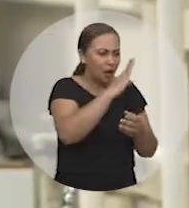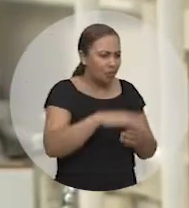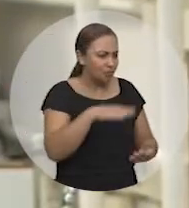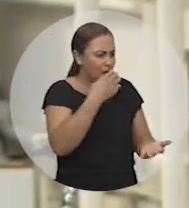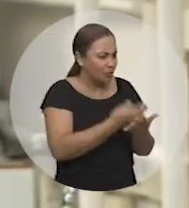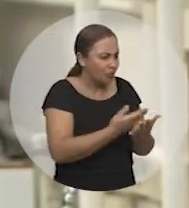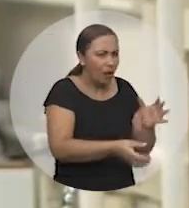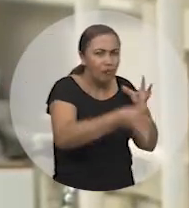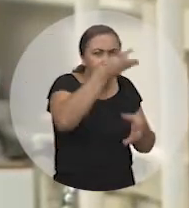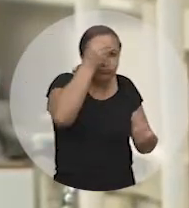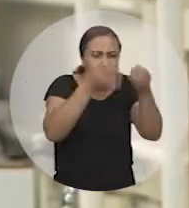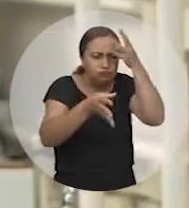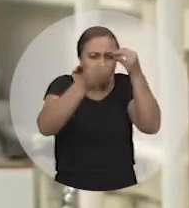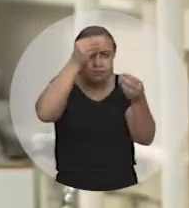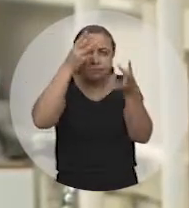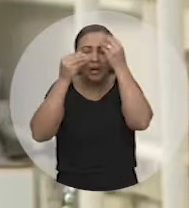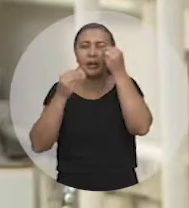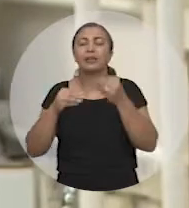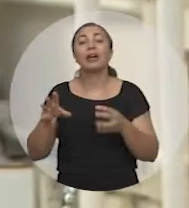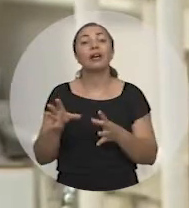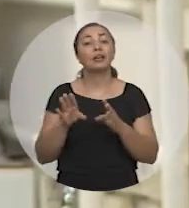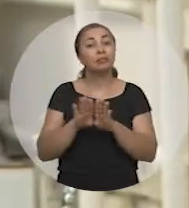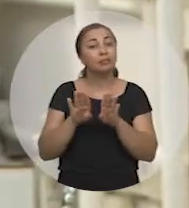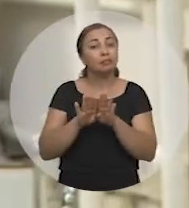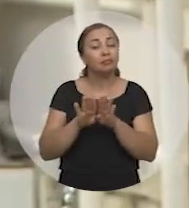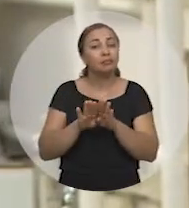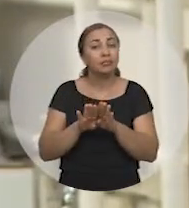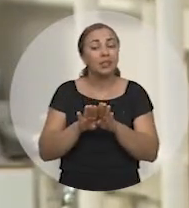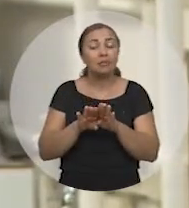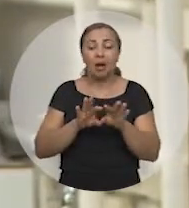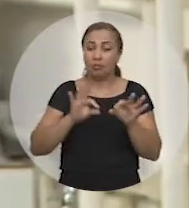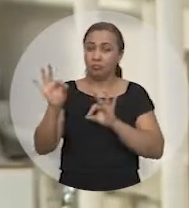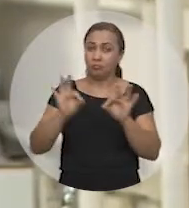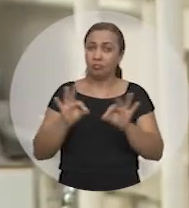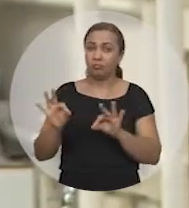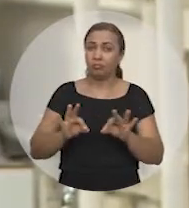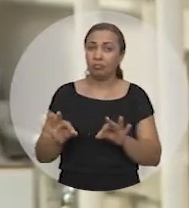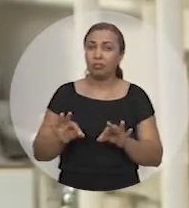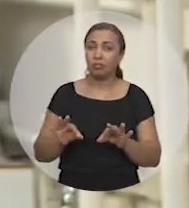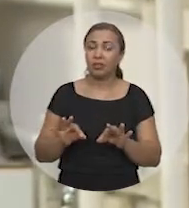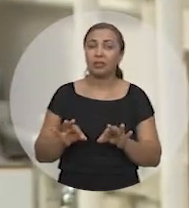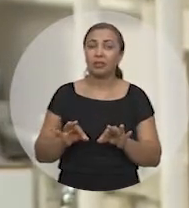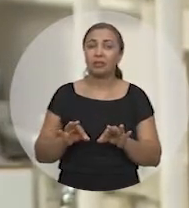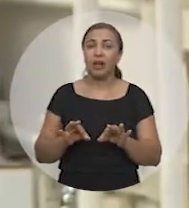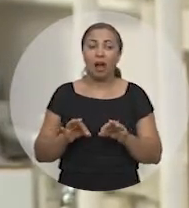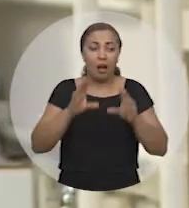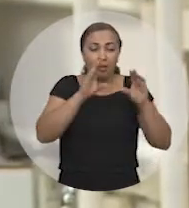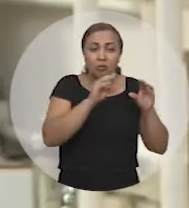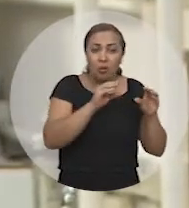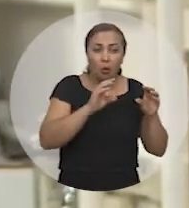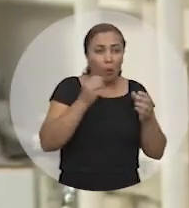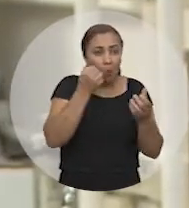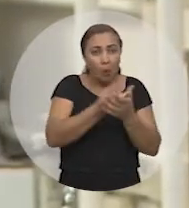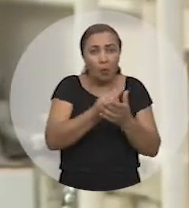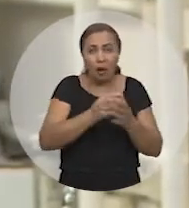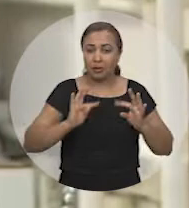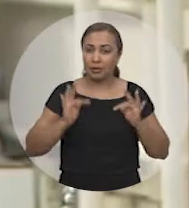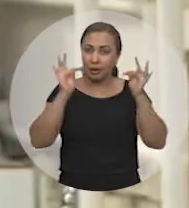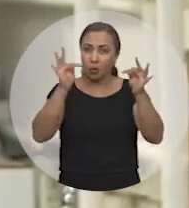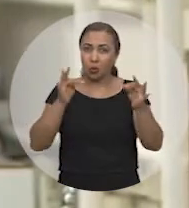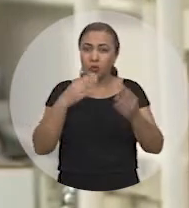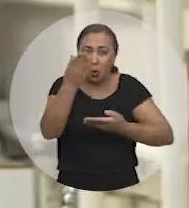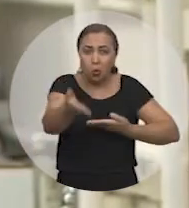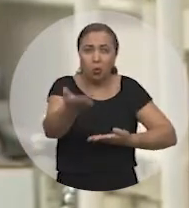para estudar para aprender e muitas vezes se há uma possibilidade de um contrato de transferência de tecnologia